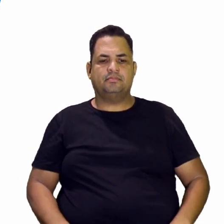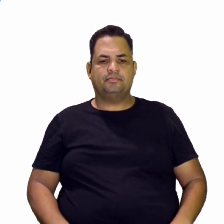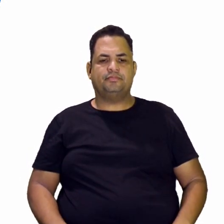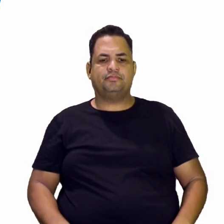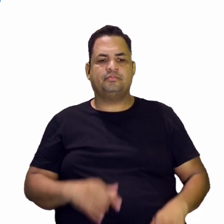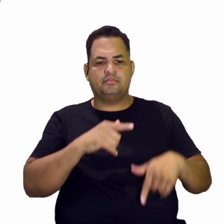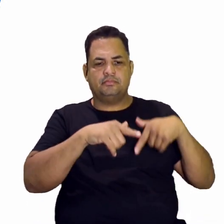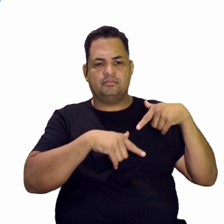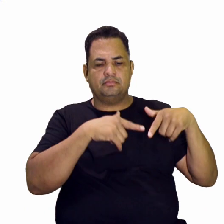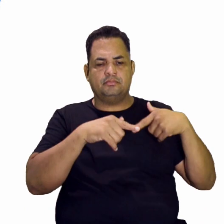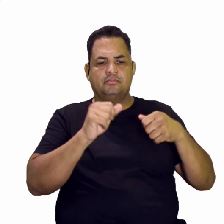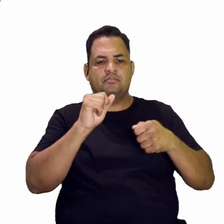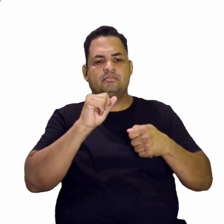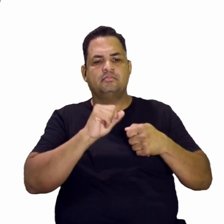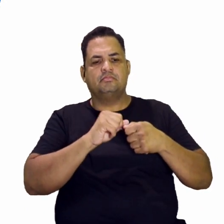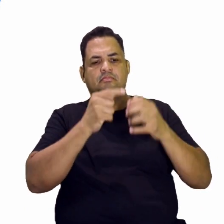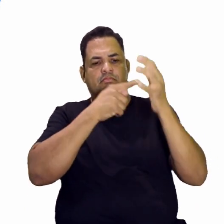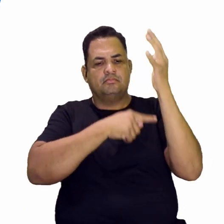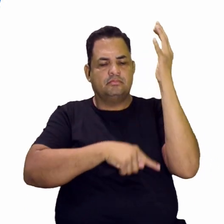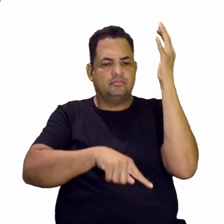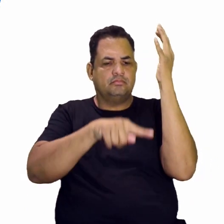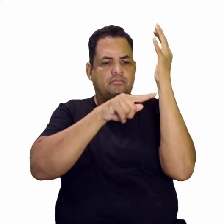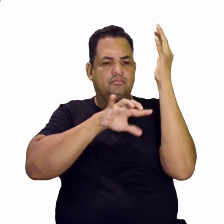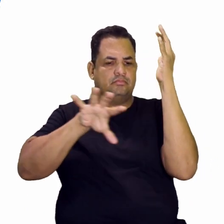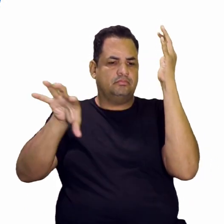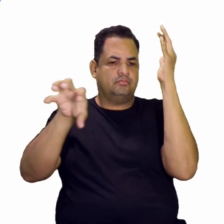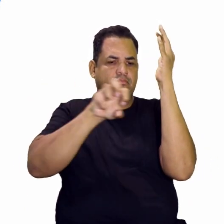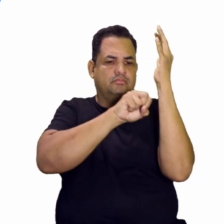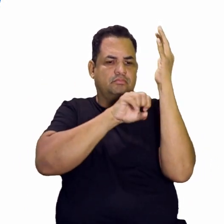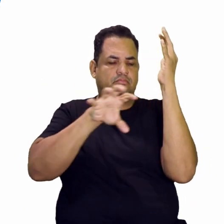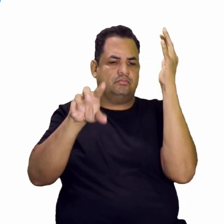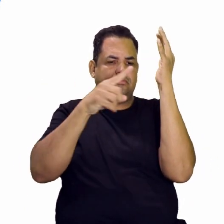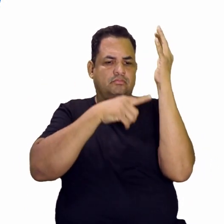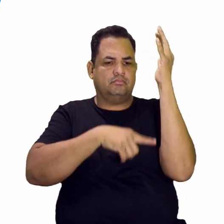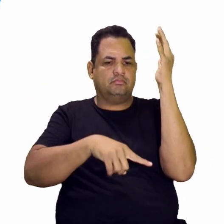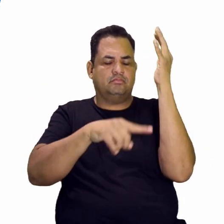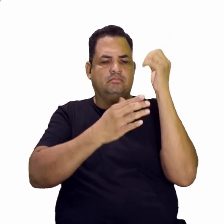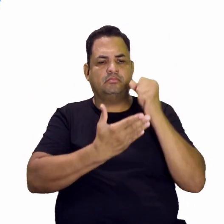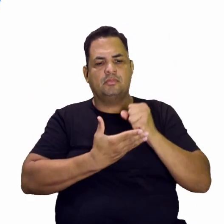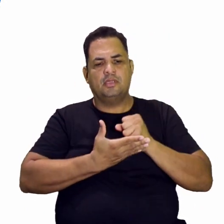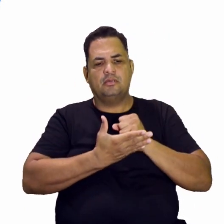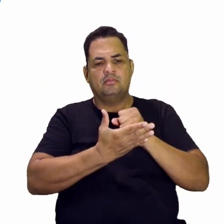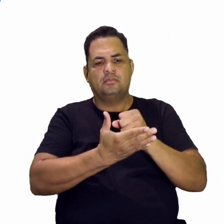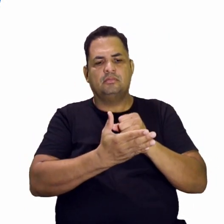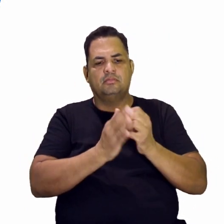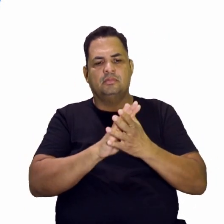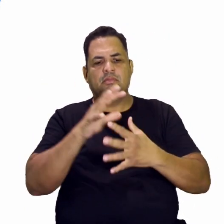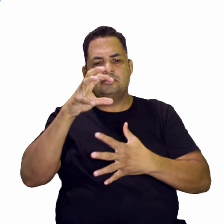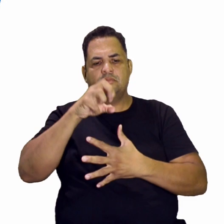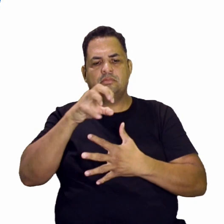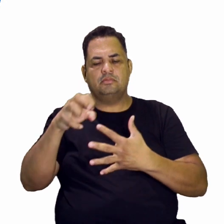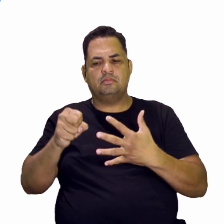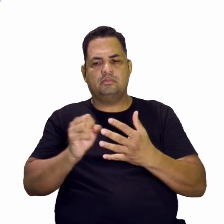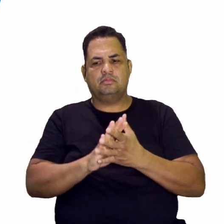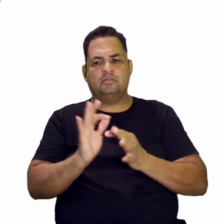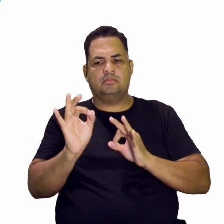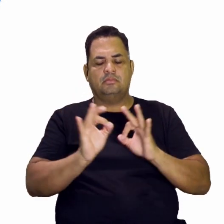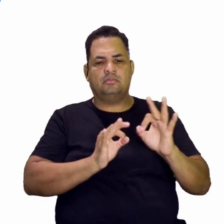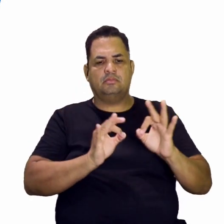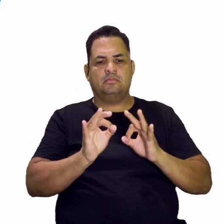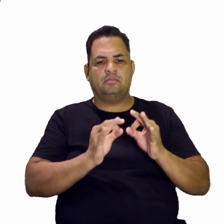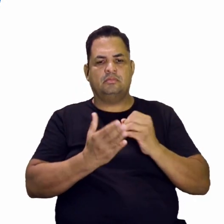estão produzindo, realizando fotossíntese, são o início, são a base dessa cadeia alimentar. E elas vão